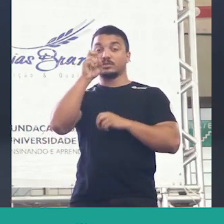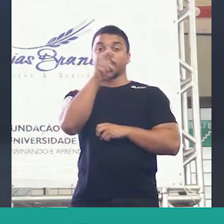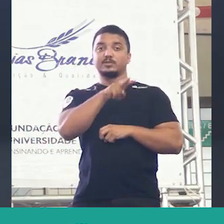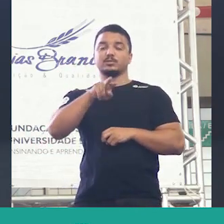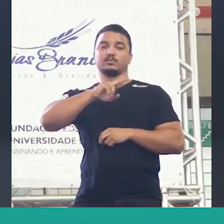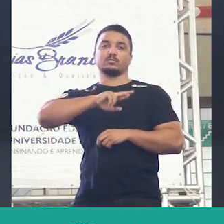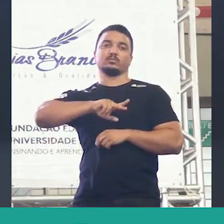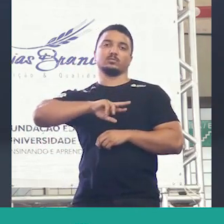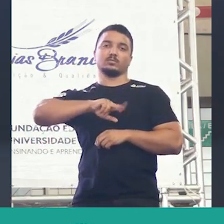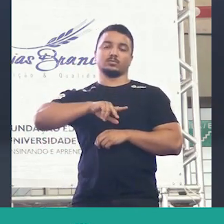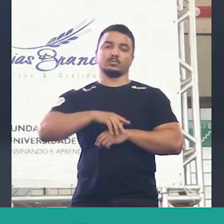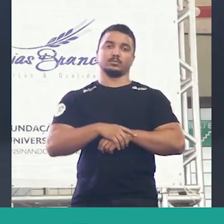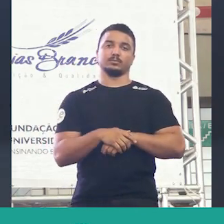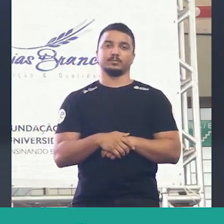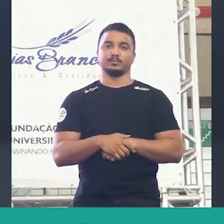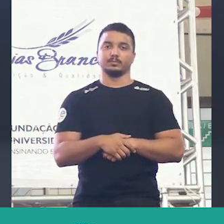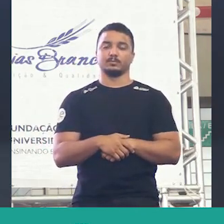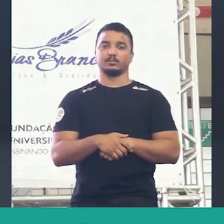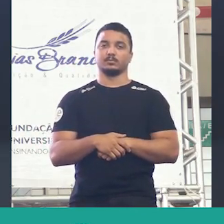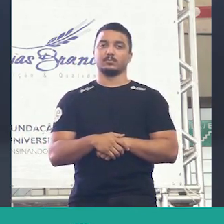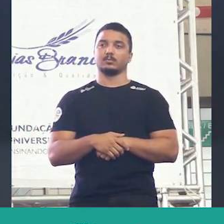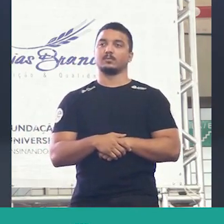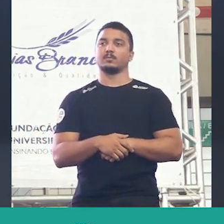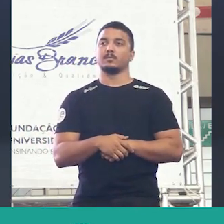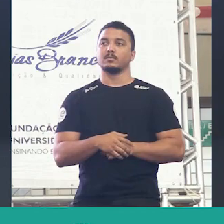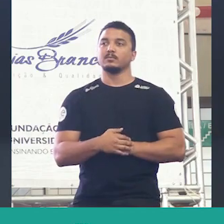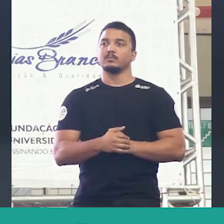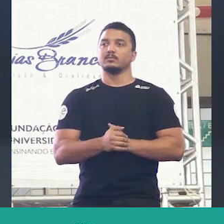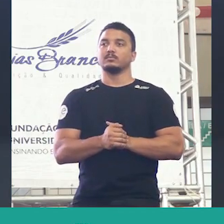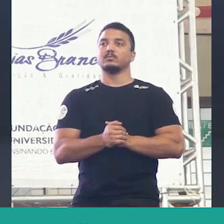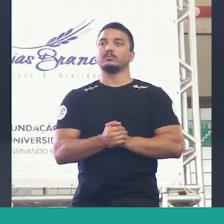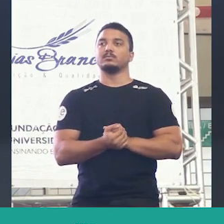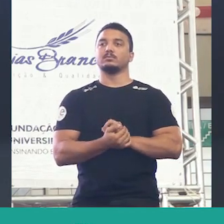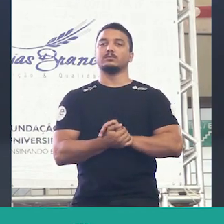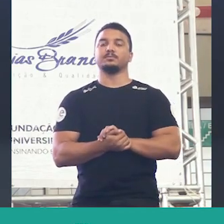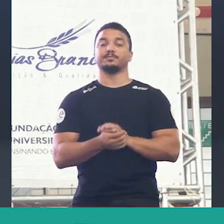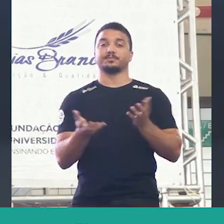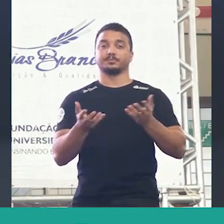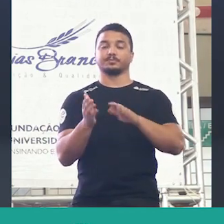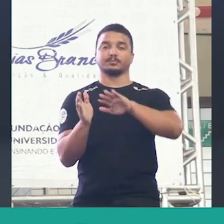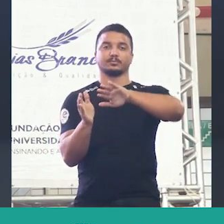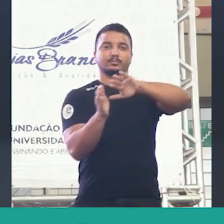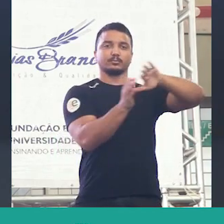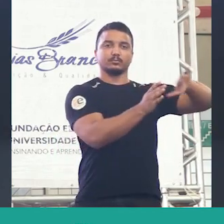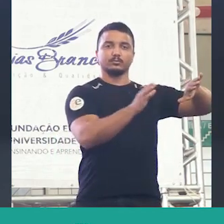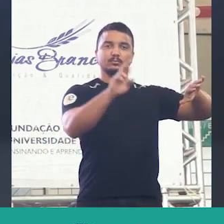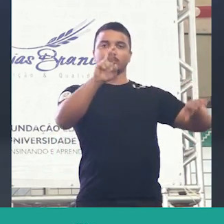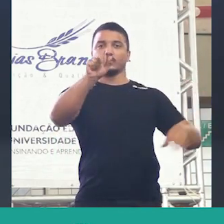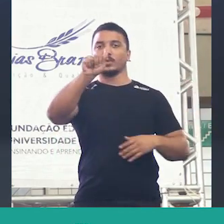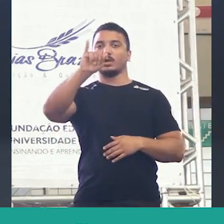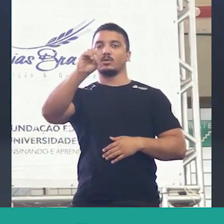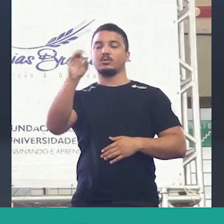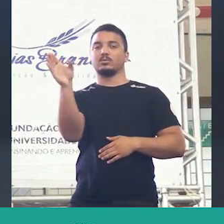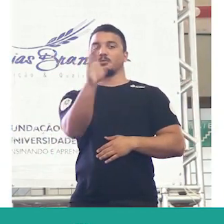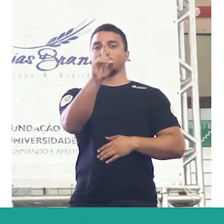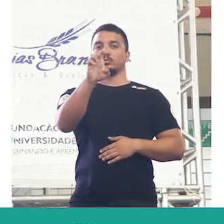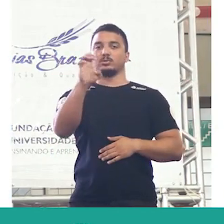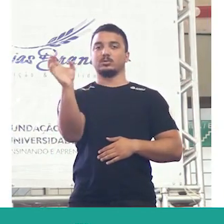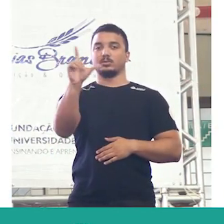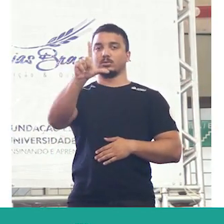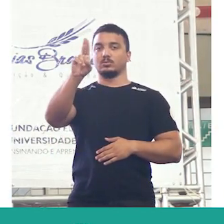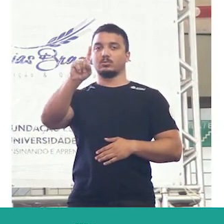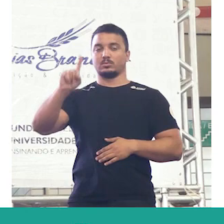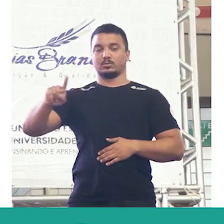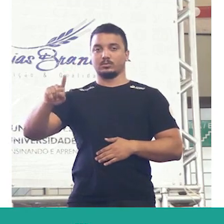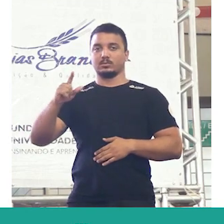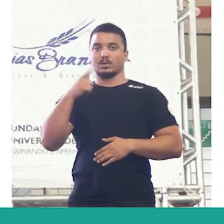visíveis. Perfeito, perfeito. Vamos lá. Agora vamos trabalhar com os raios de luz. São segmentos de retas orientados